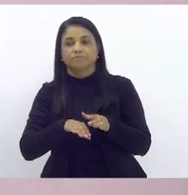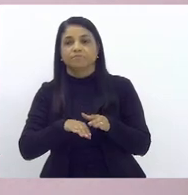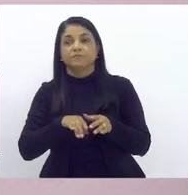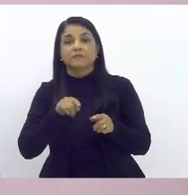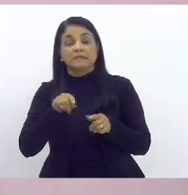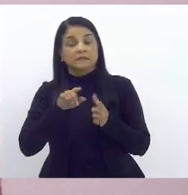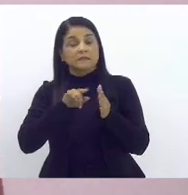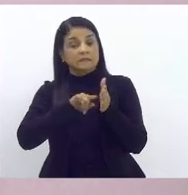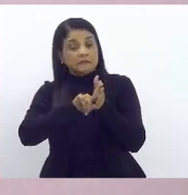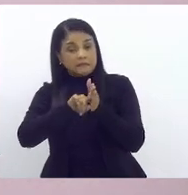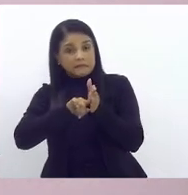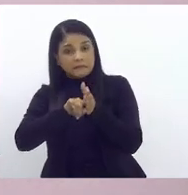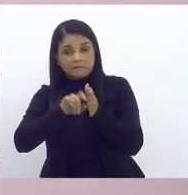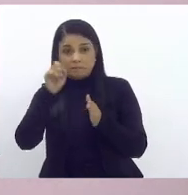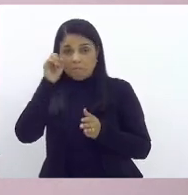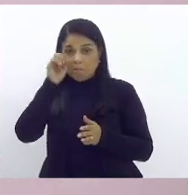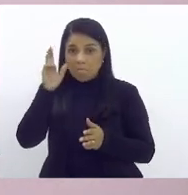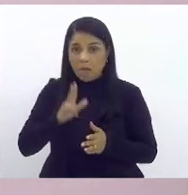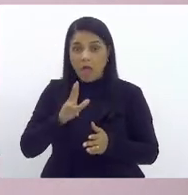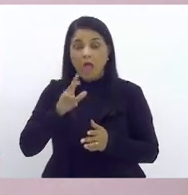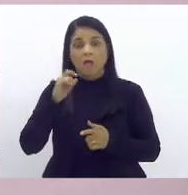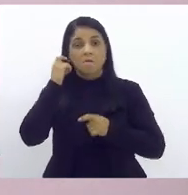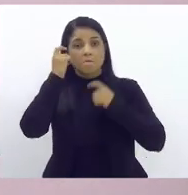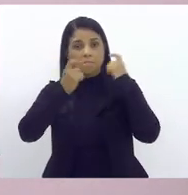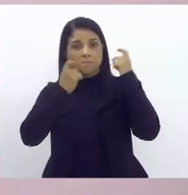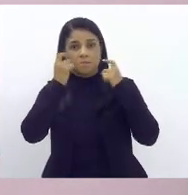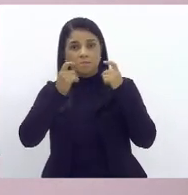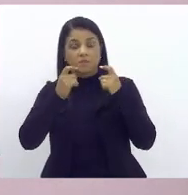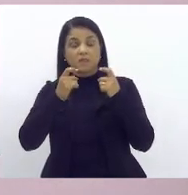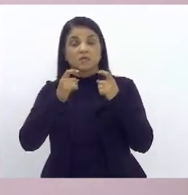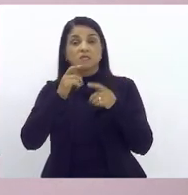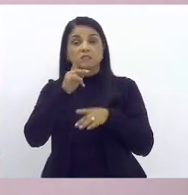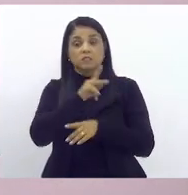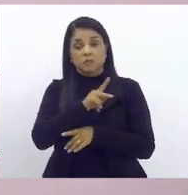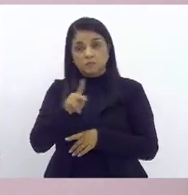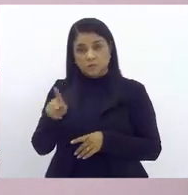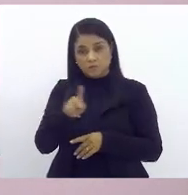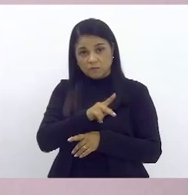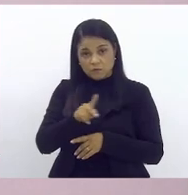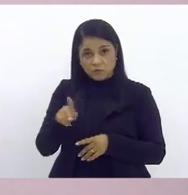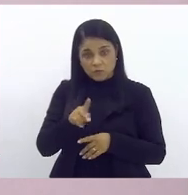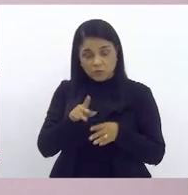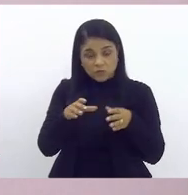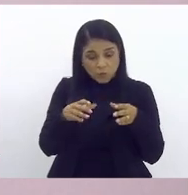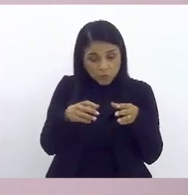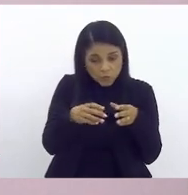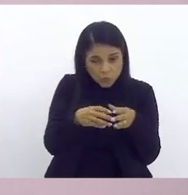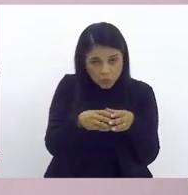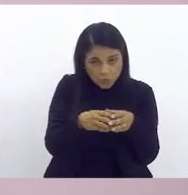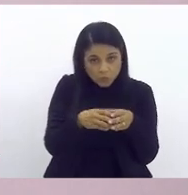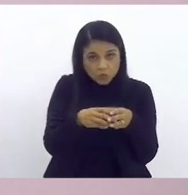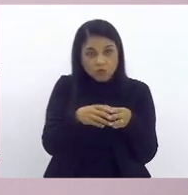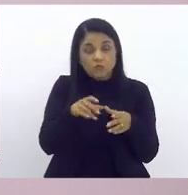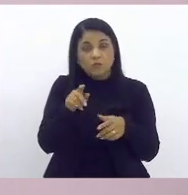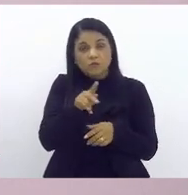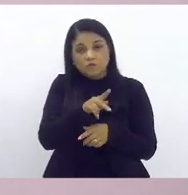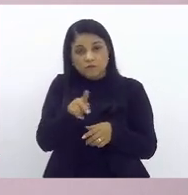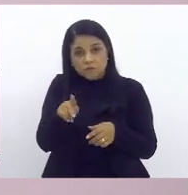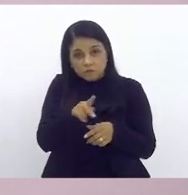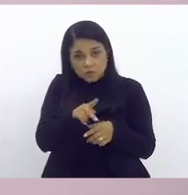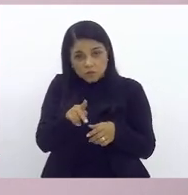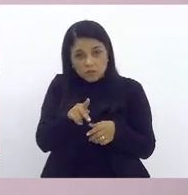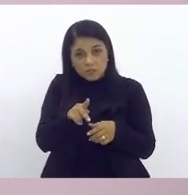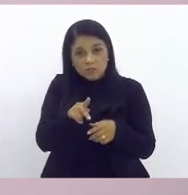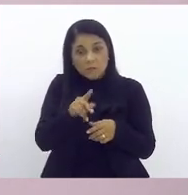ainda mais alarmante, que mesmo entre os professores, existe uma classe de professores que é aquela